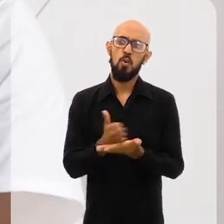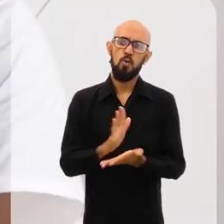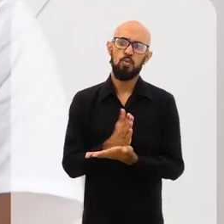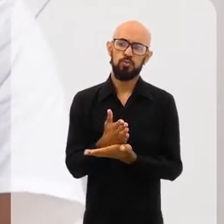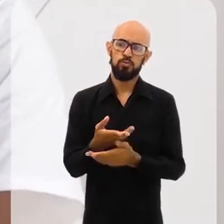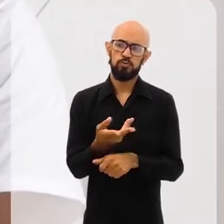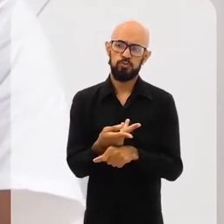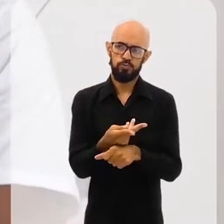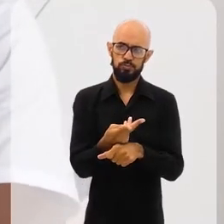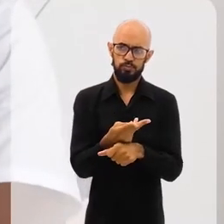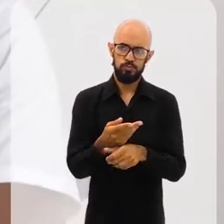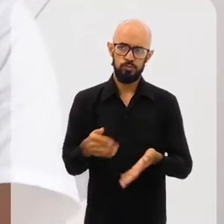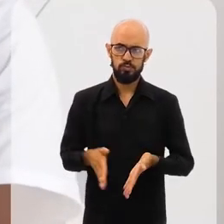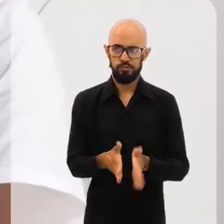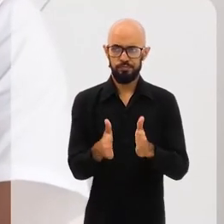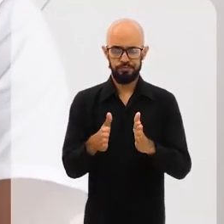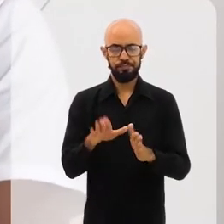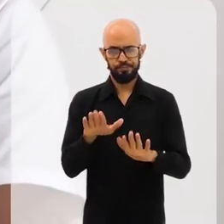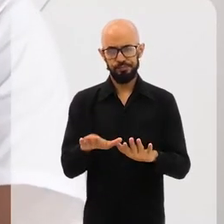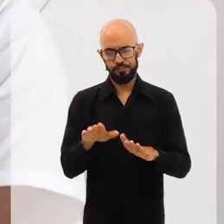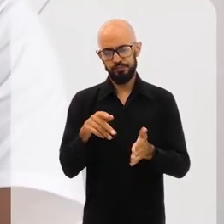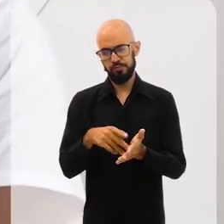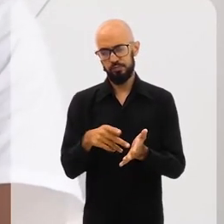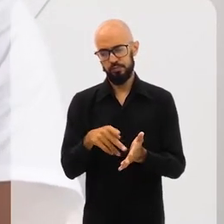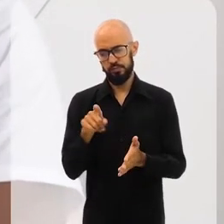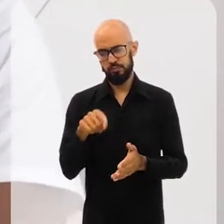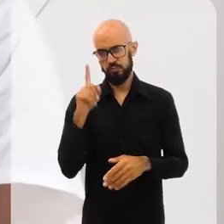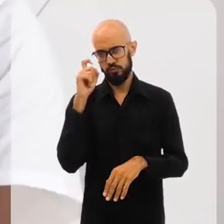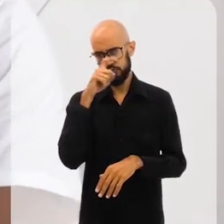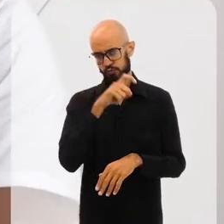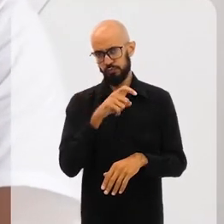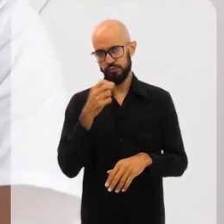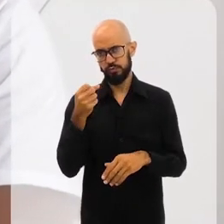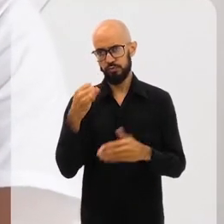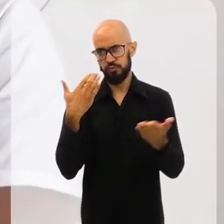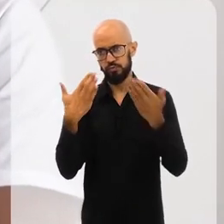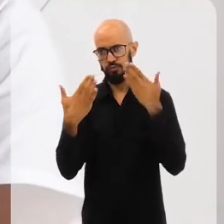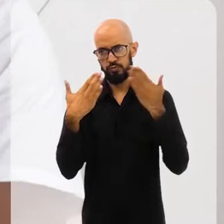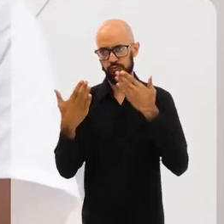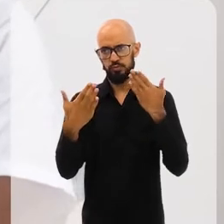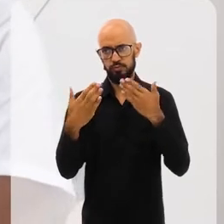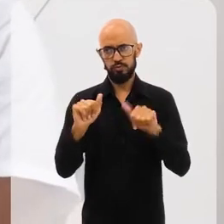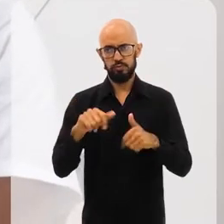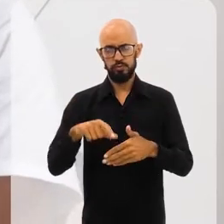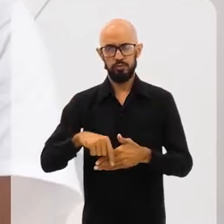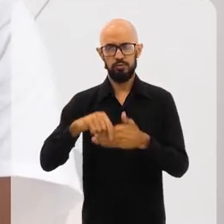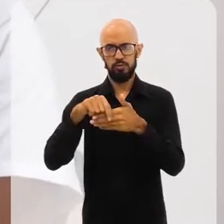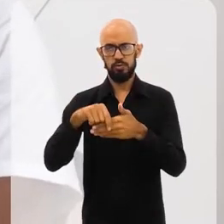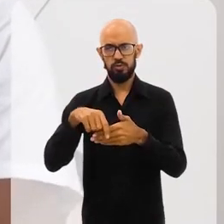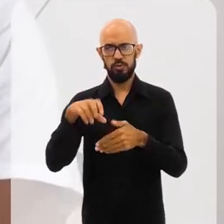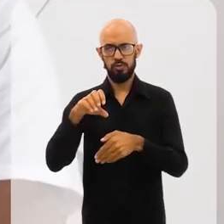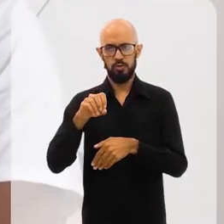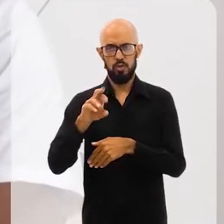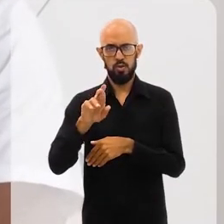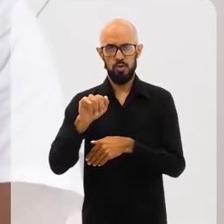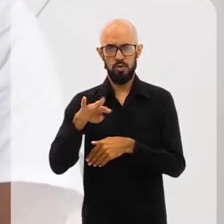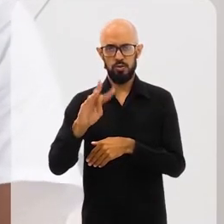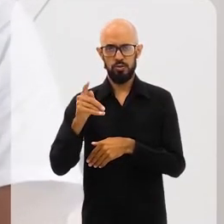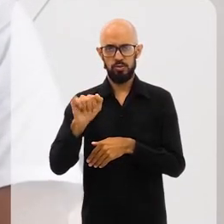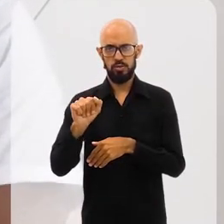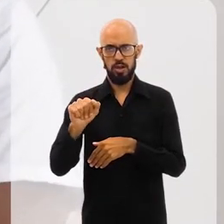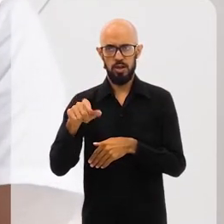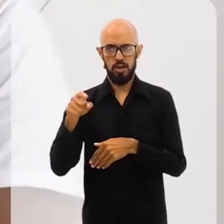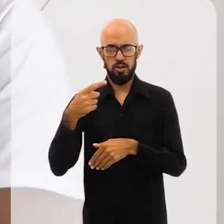Muitos estão até buscando esse caminho, né? Mas ainda é difícil, ainda é difícil. Se a gente for comparar aí com sacerdotes de orixá, a